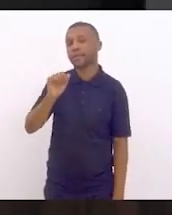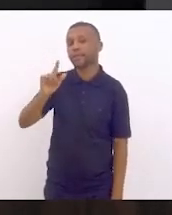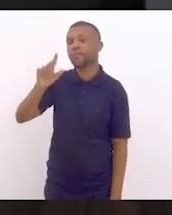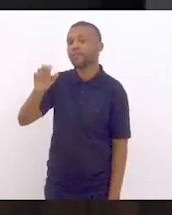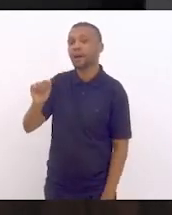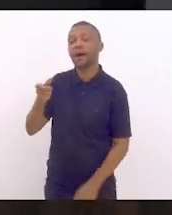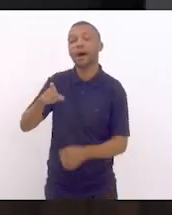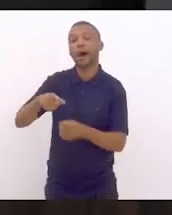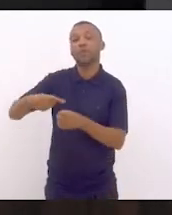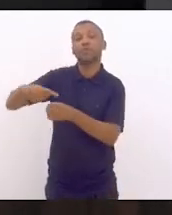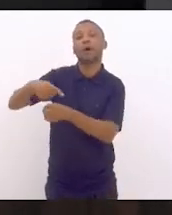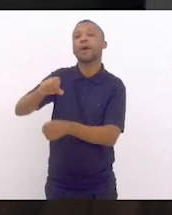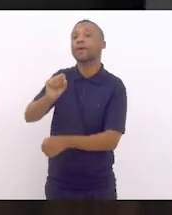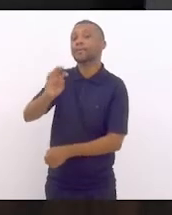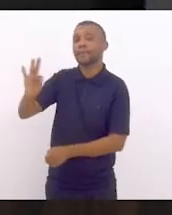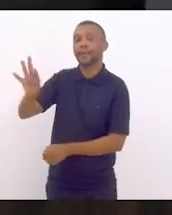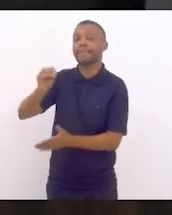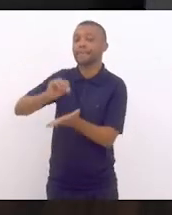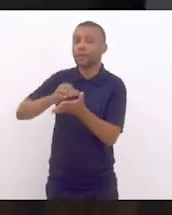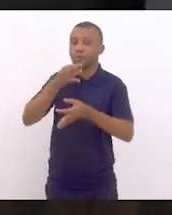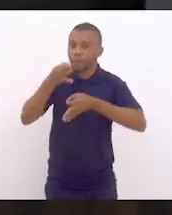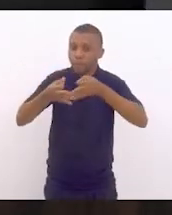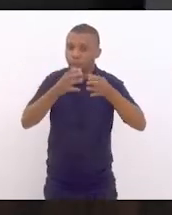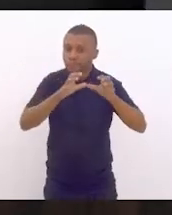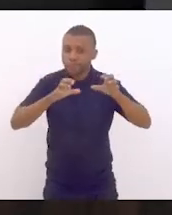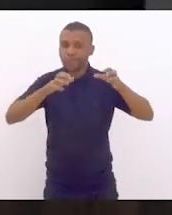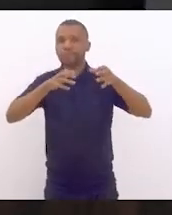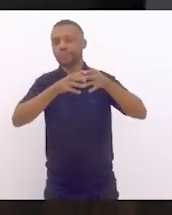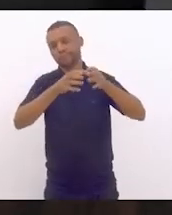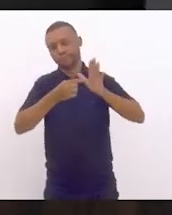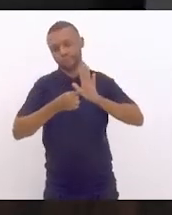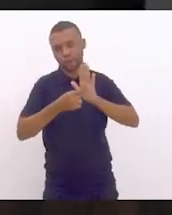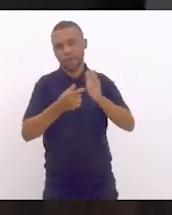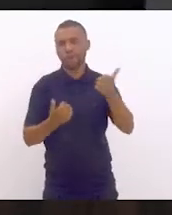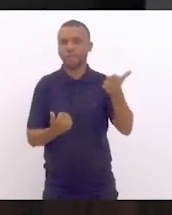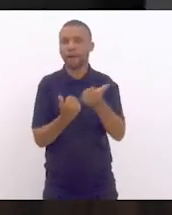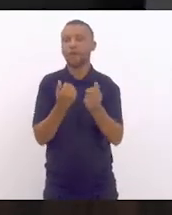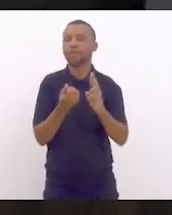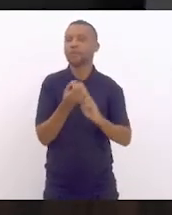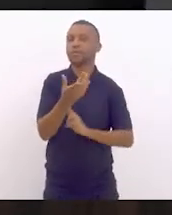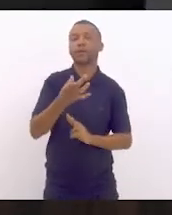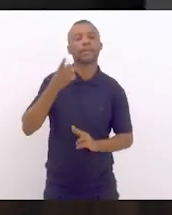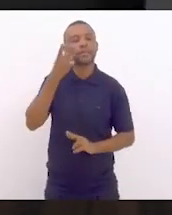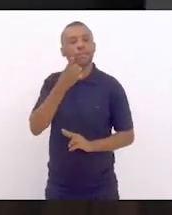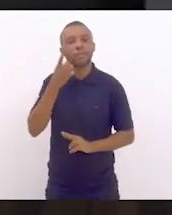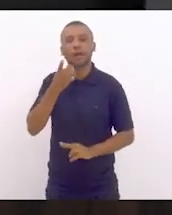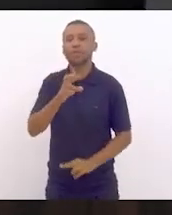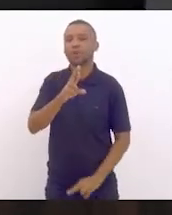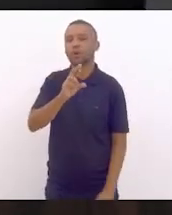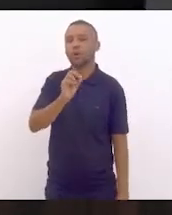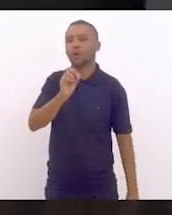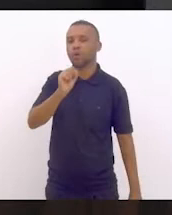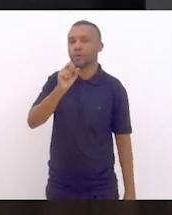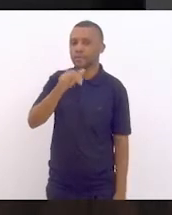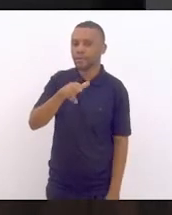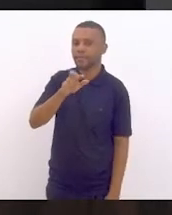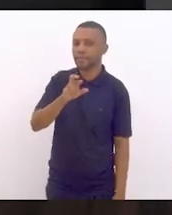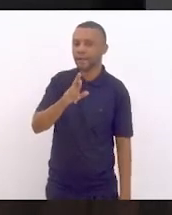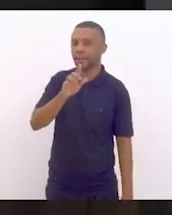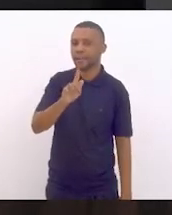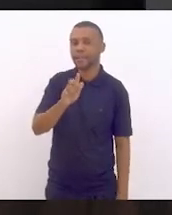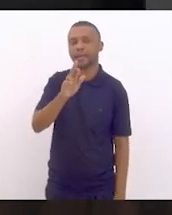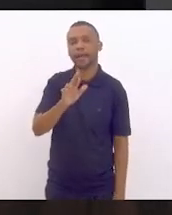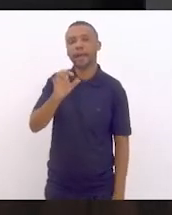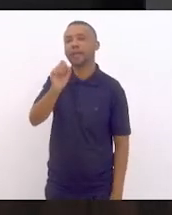à comissão de normas internas e proposições externas. Favorável, relator, deputado Rosenberg Reis.